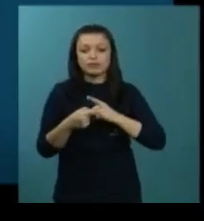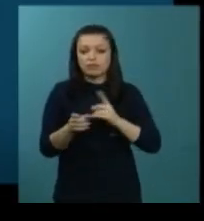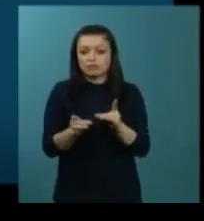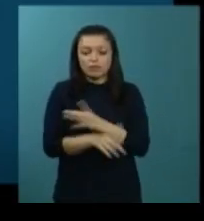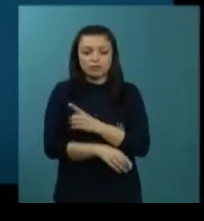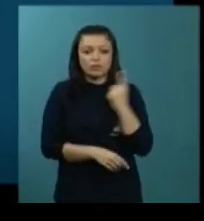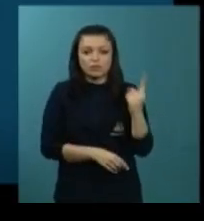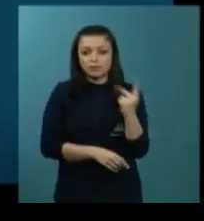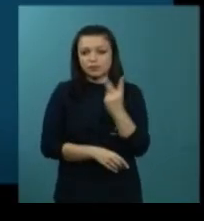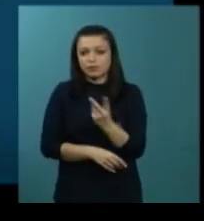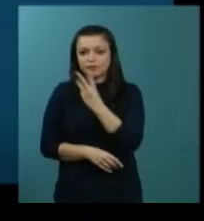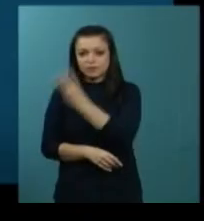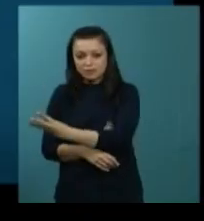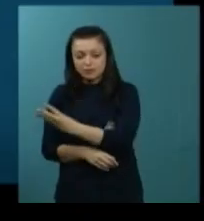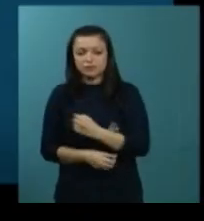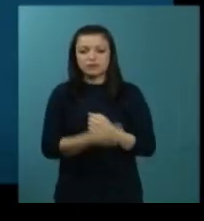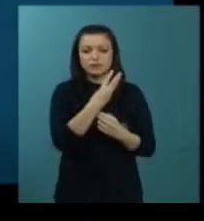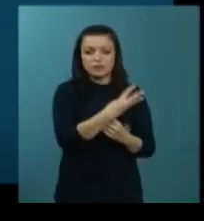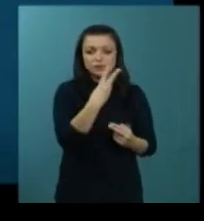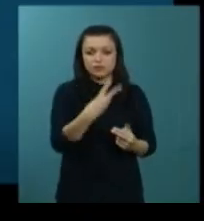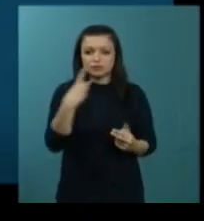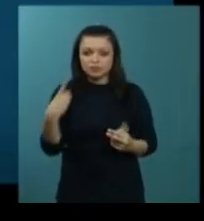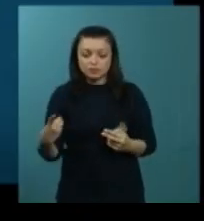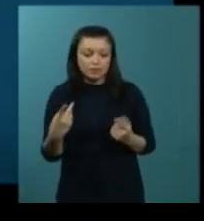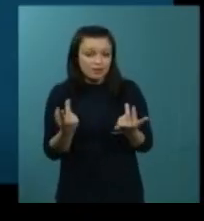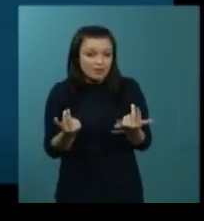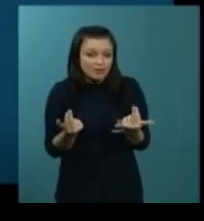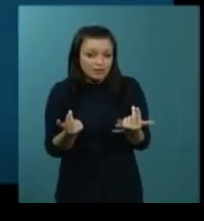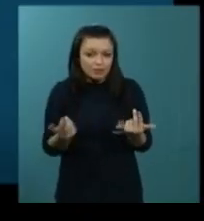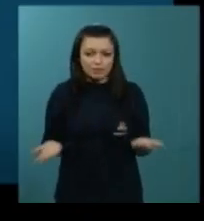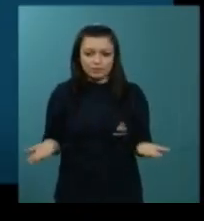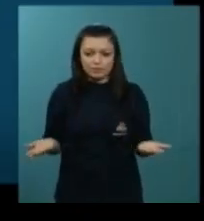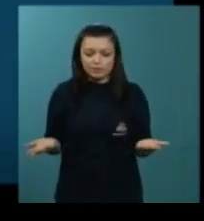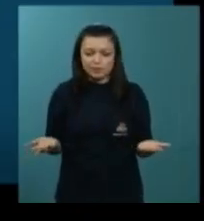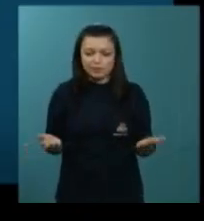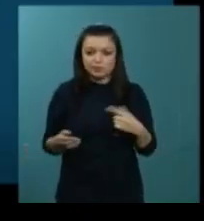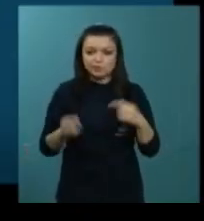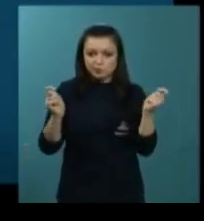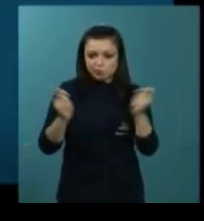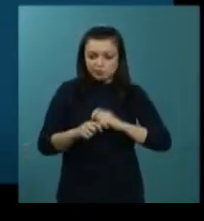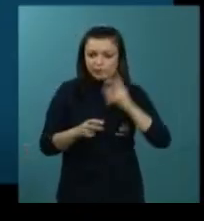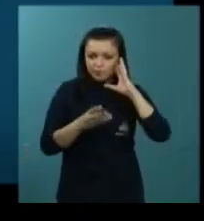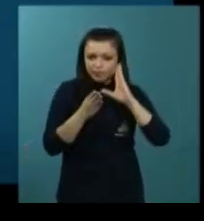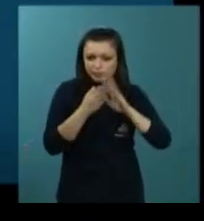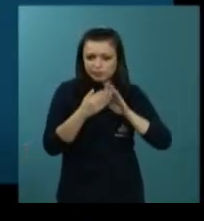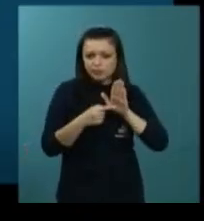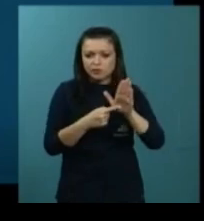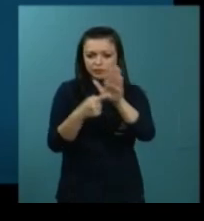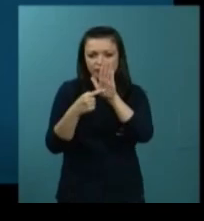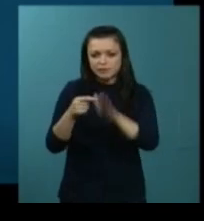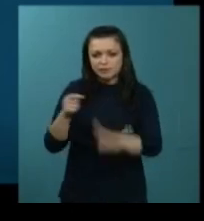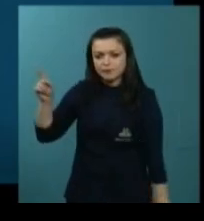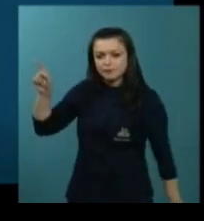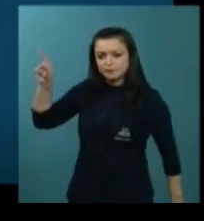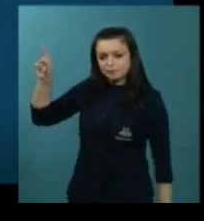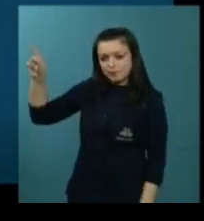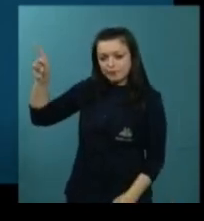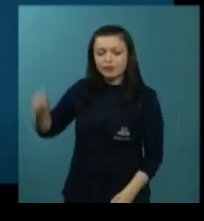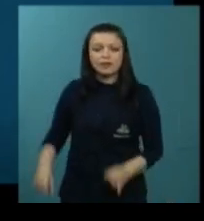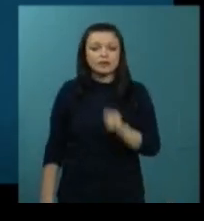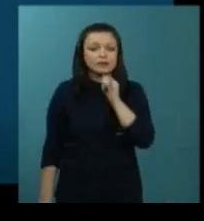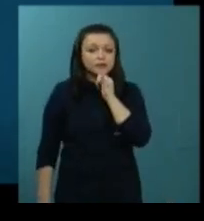os mesmos elementos. E já está claro, pela representação, pelo exemplo